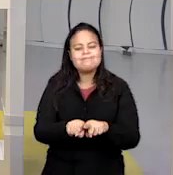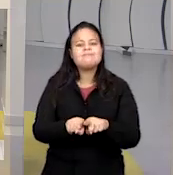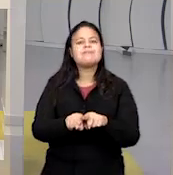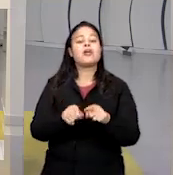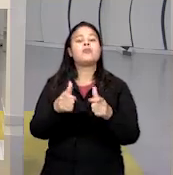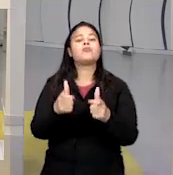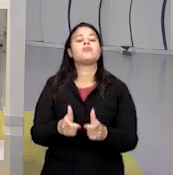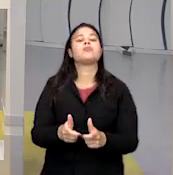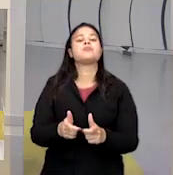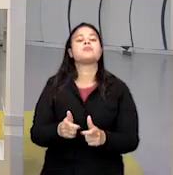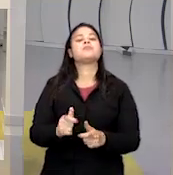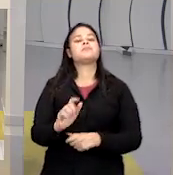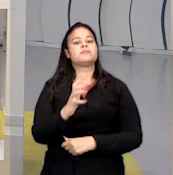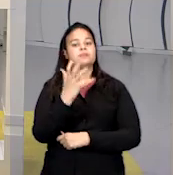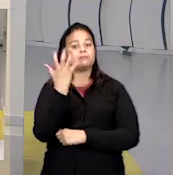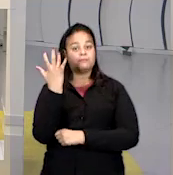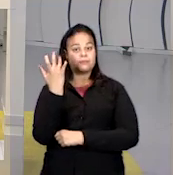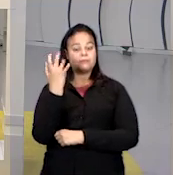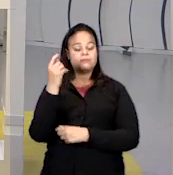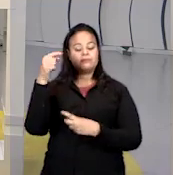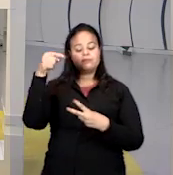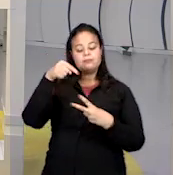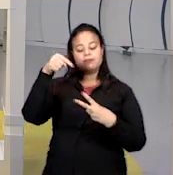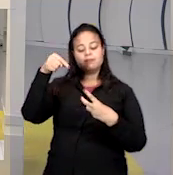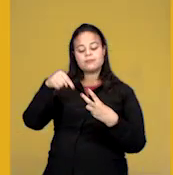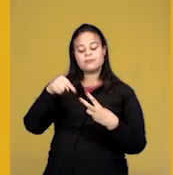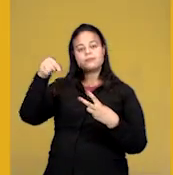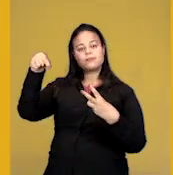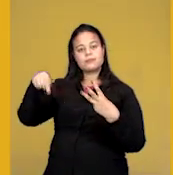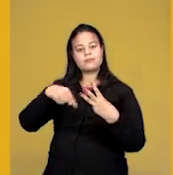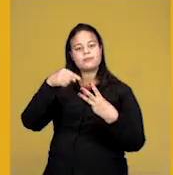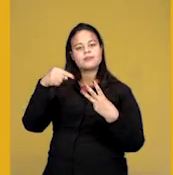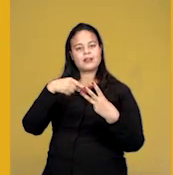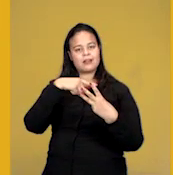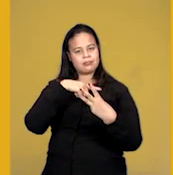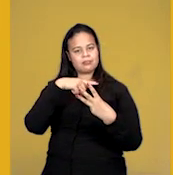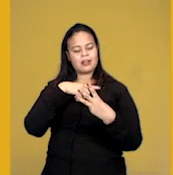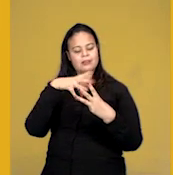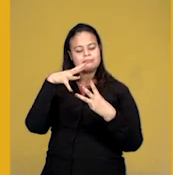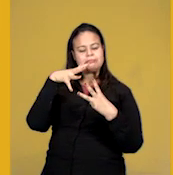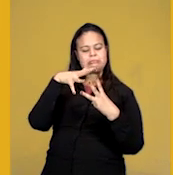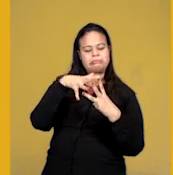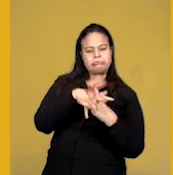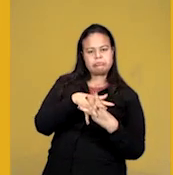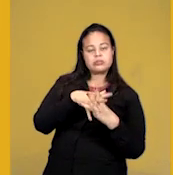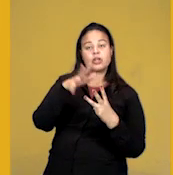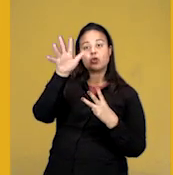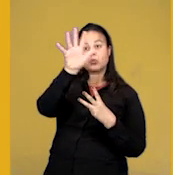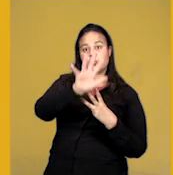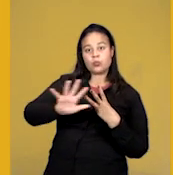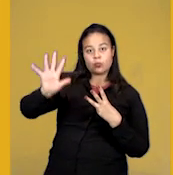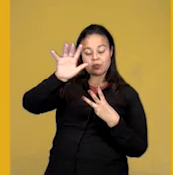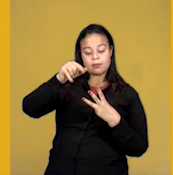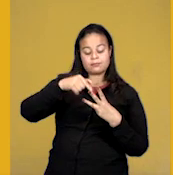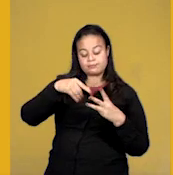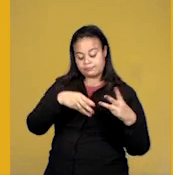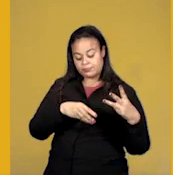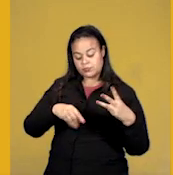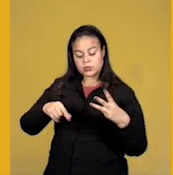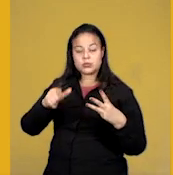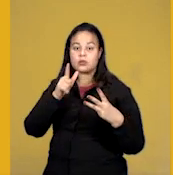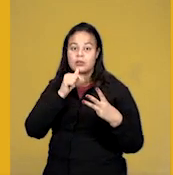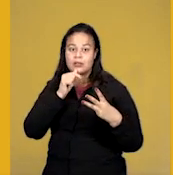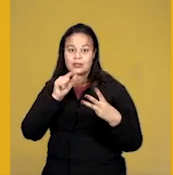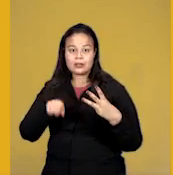Bom, existem 3 tipos de impactos ambientais, tá? Impactos no ar, no solo ou na